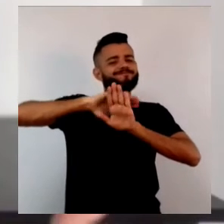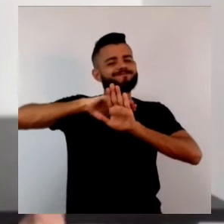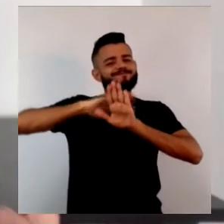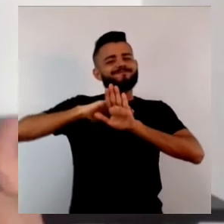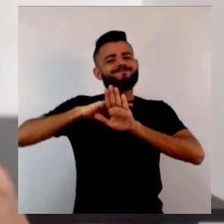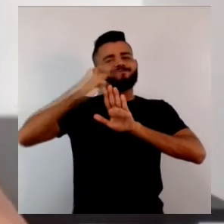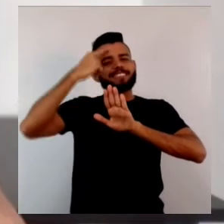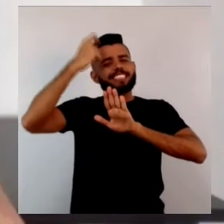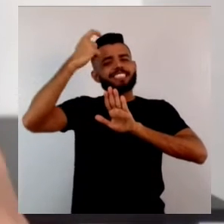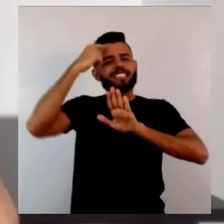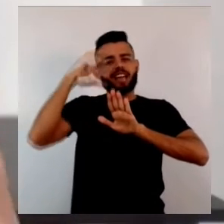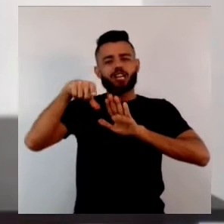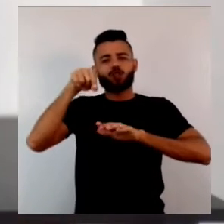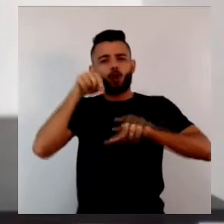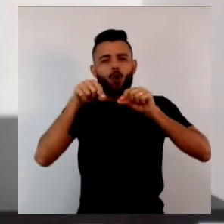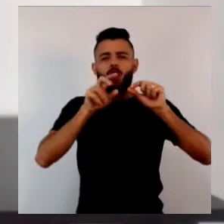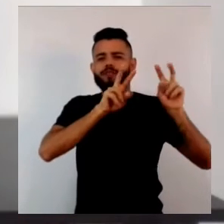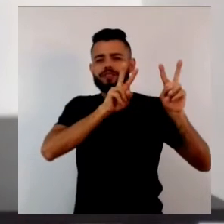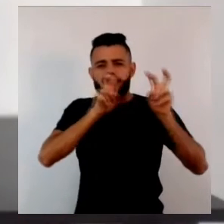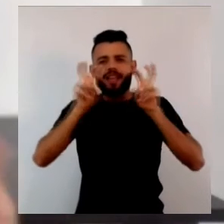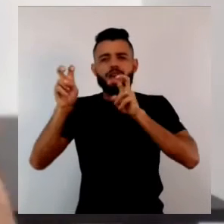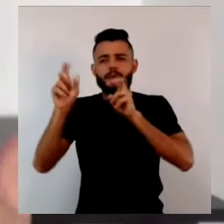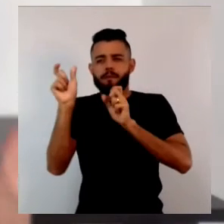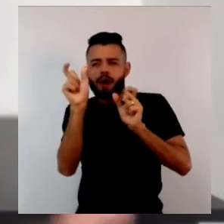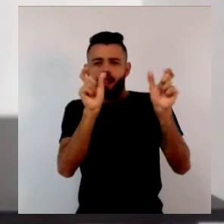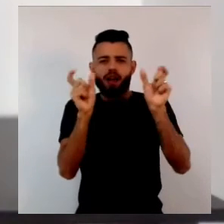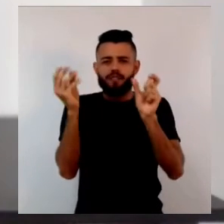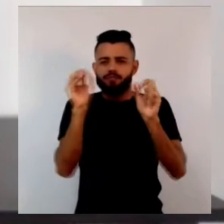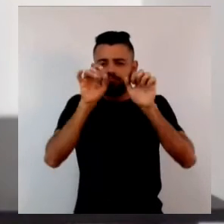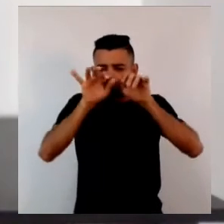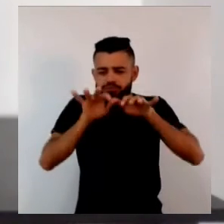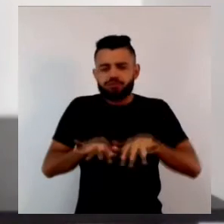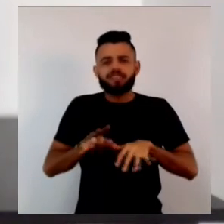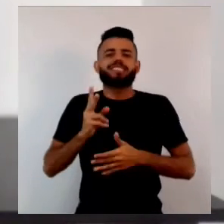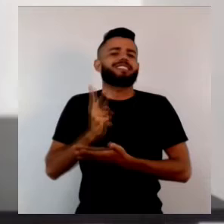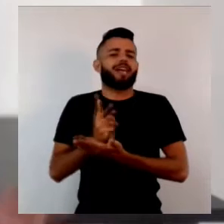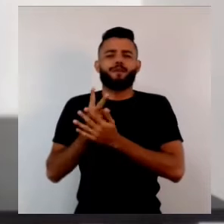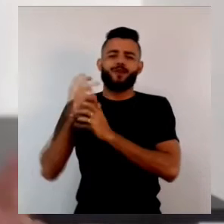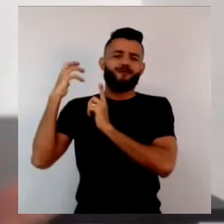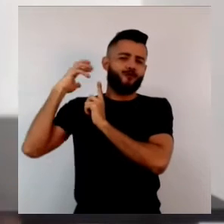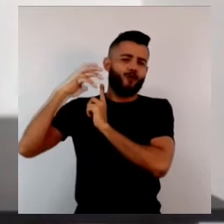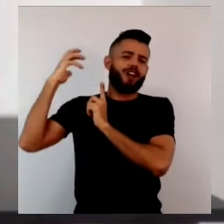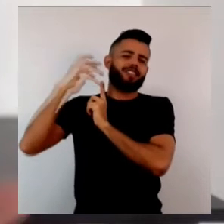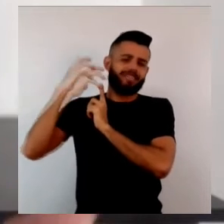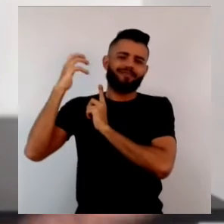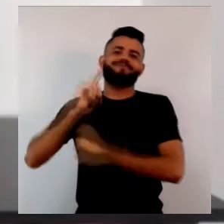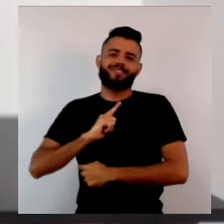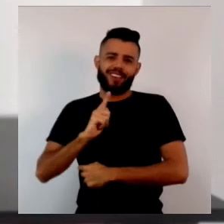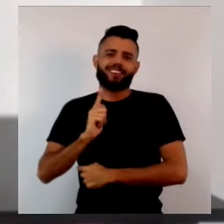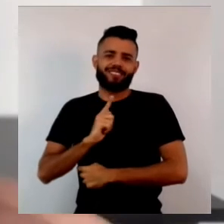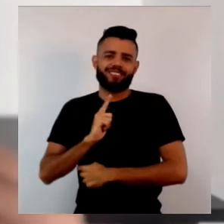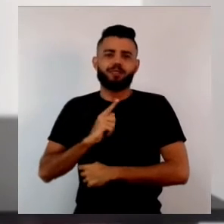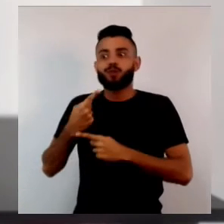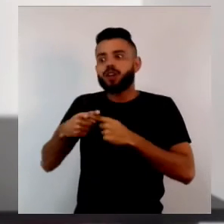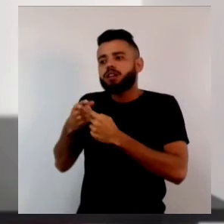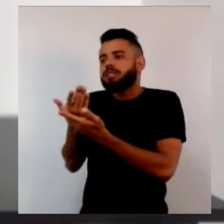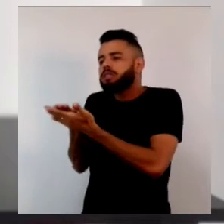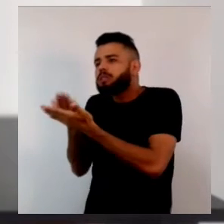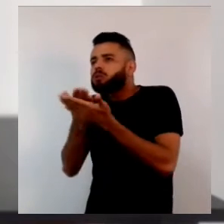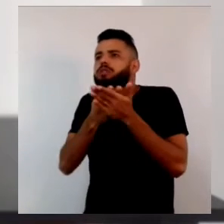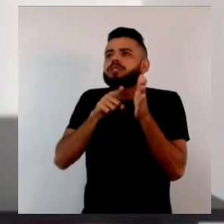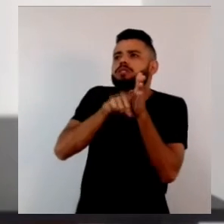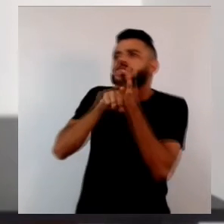pautas, você vai sempre ter viés, as fontes que você ouve, então você vai tomar parte mesmo não querendo, mesmo tendo